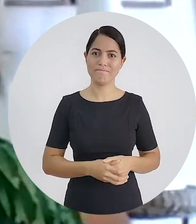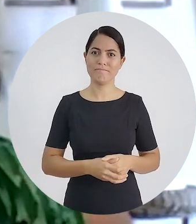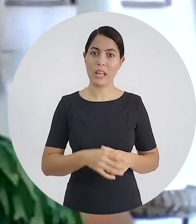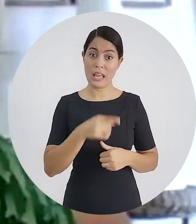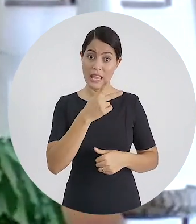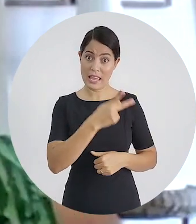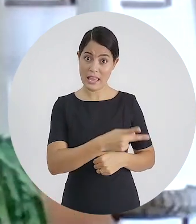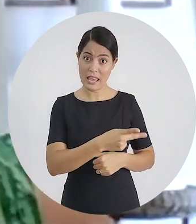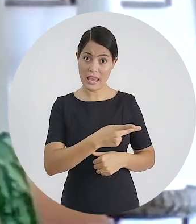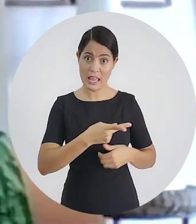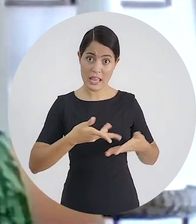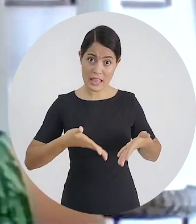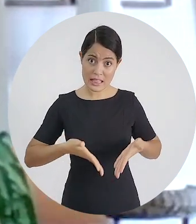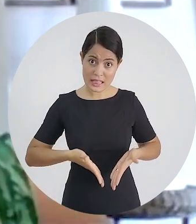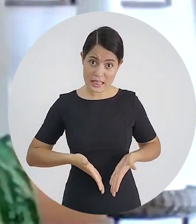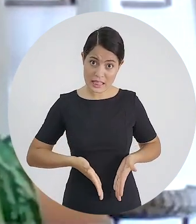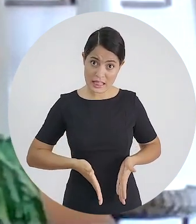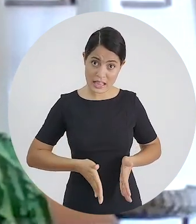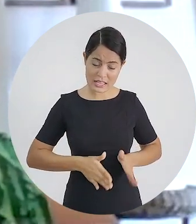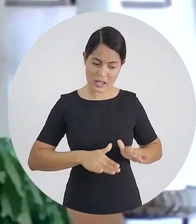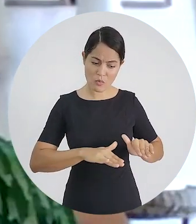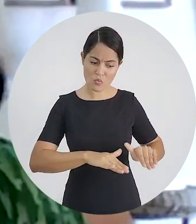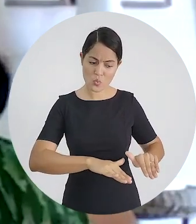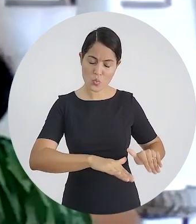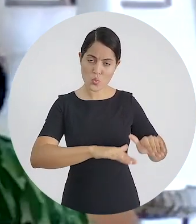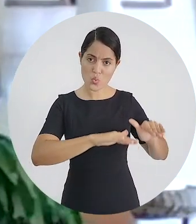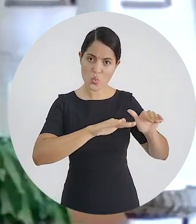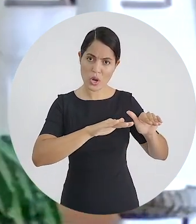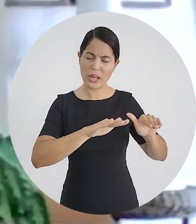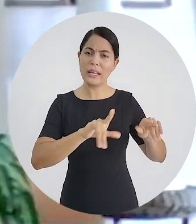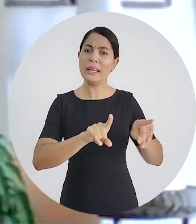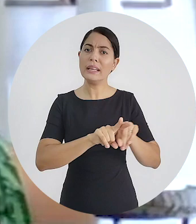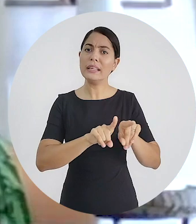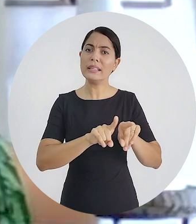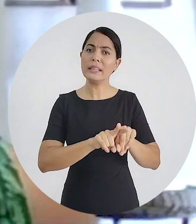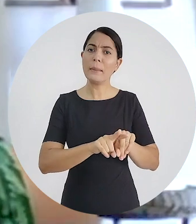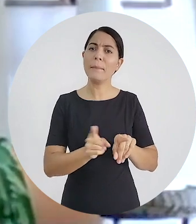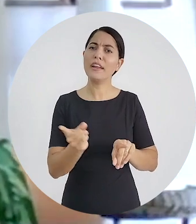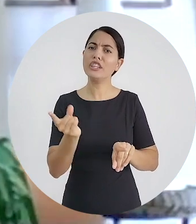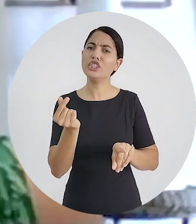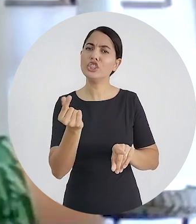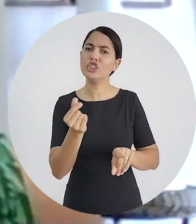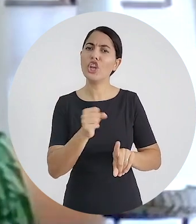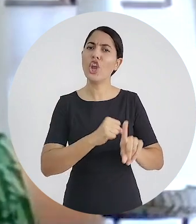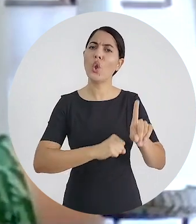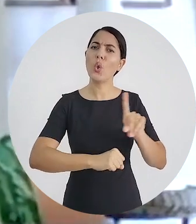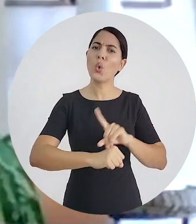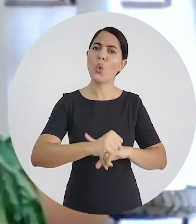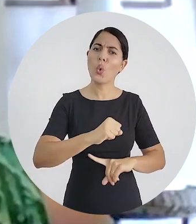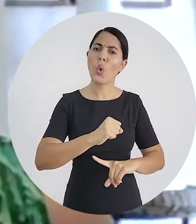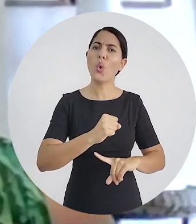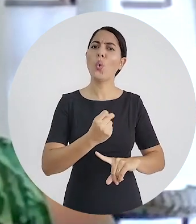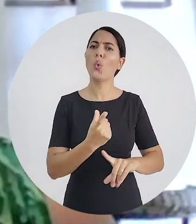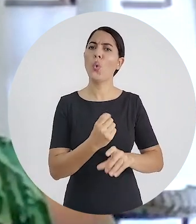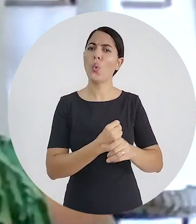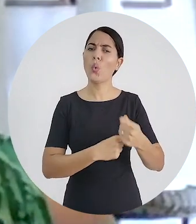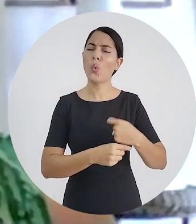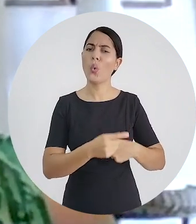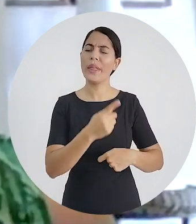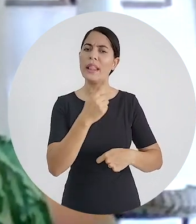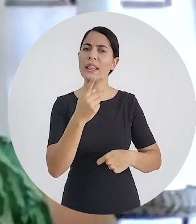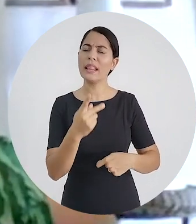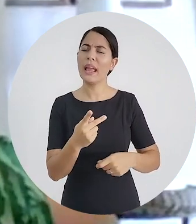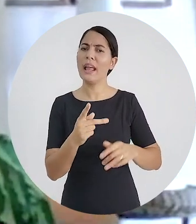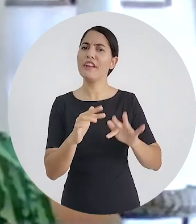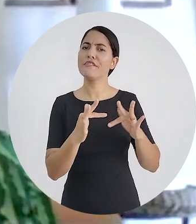partir de quando essa criança nasce e a partir da condição socioeconômica dessa família.